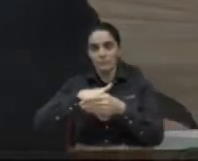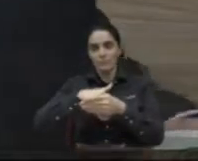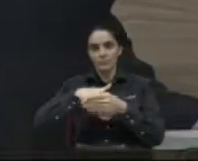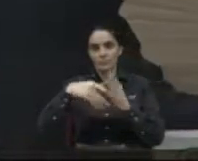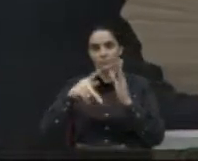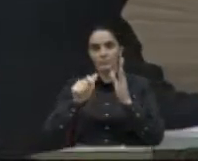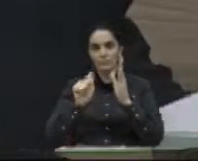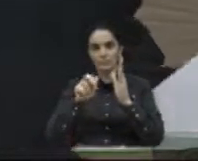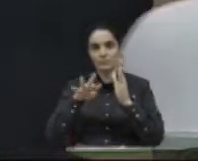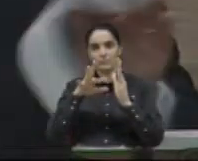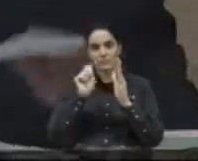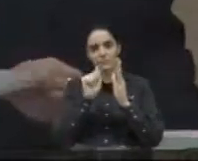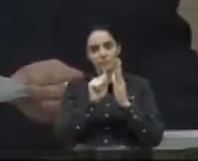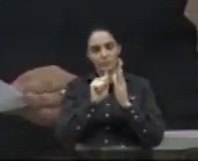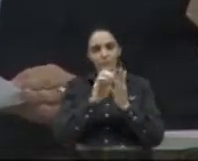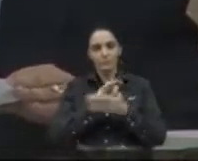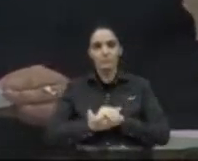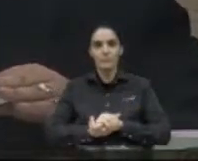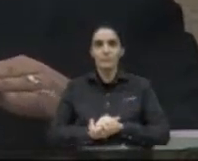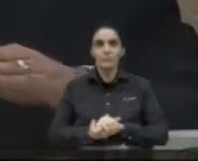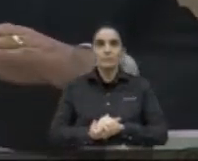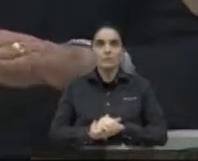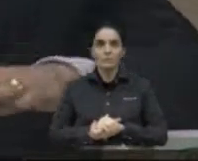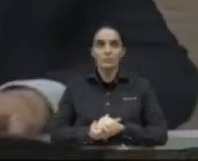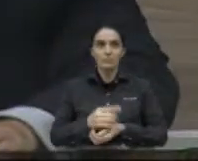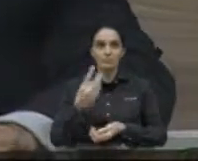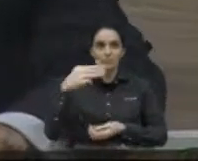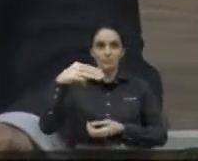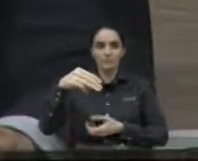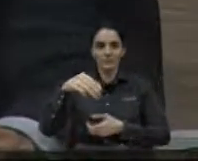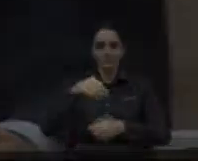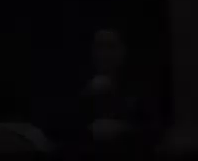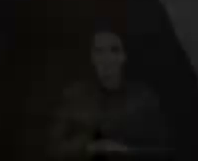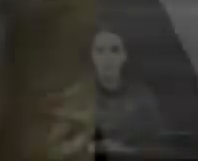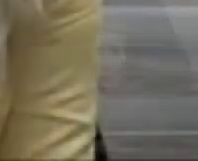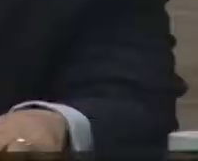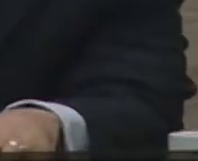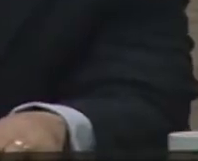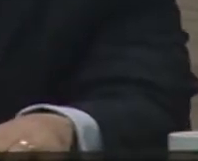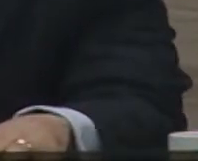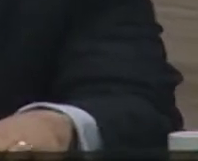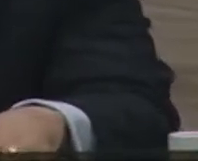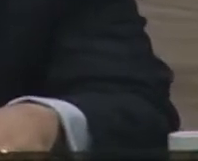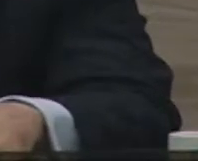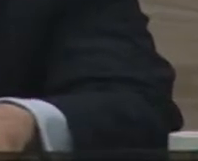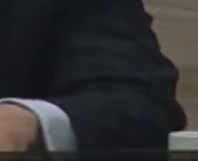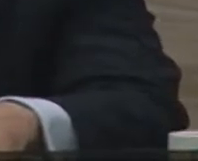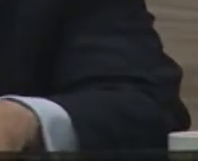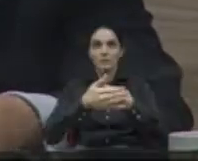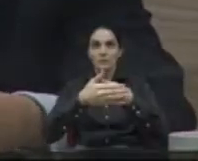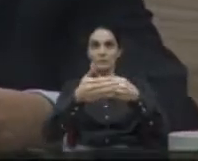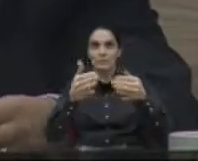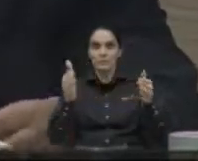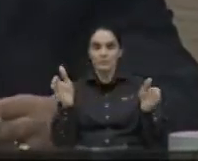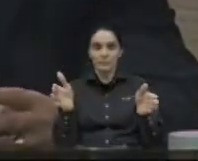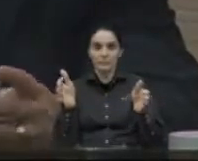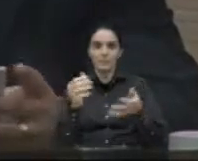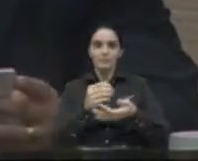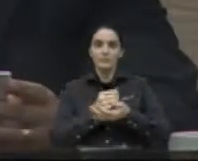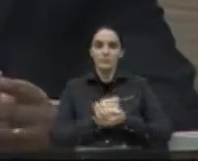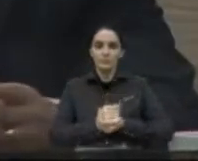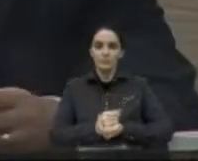da pauta. A sessão está suspensa por um minuto. Lucine... A sessão está reaberta.